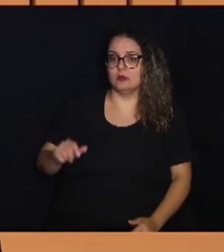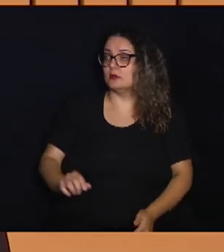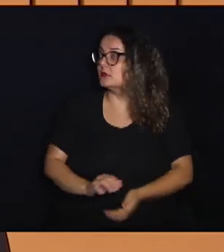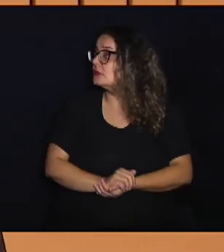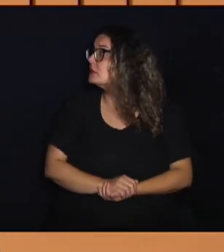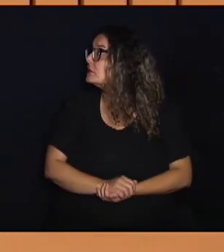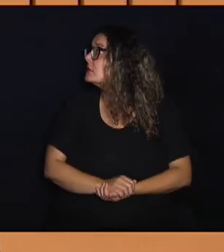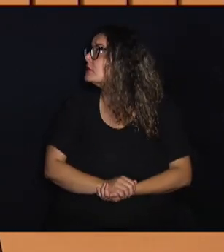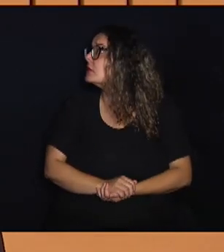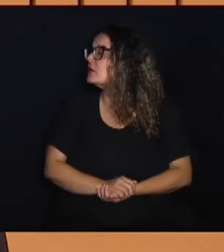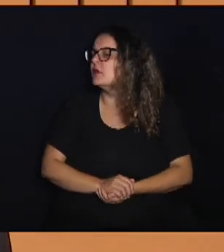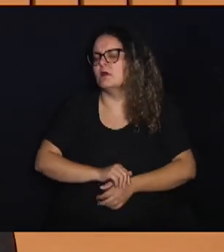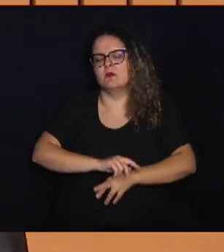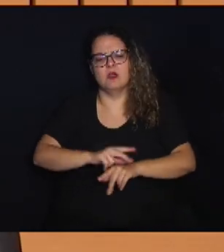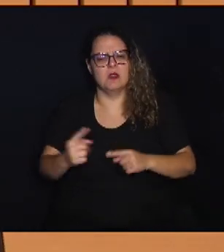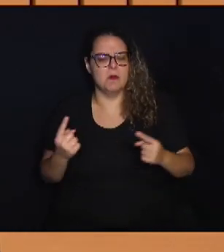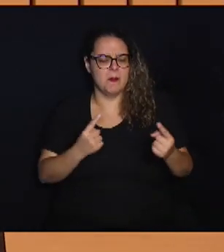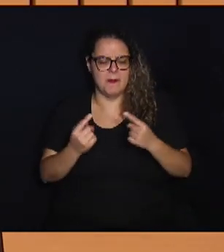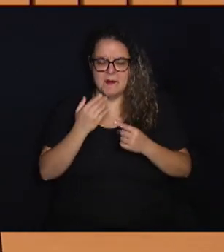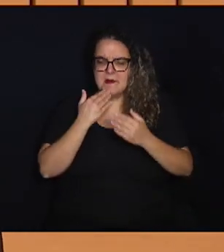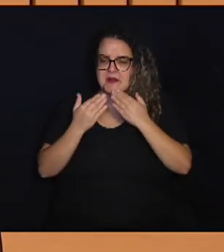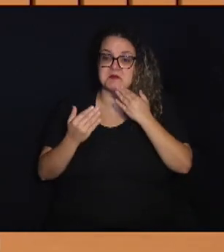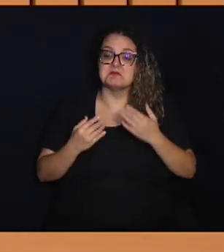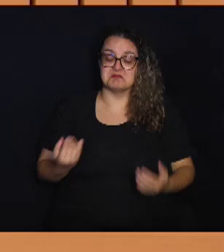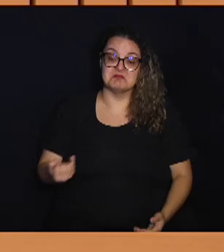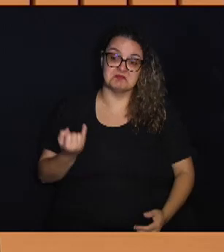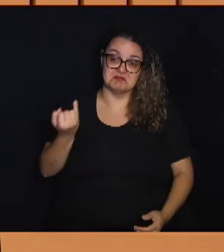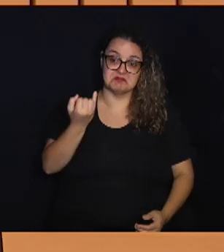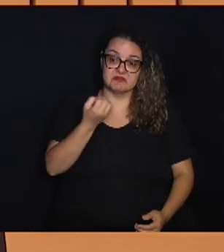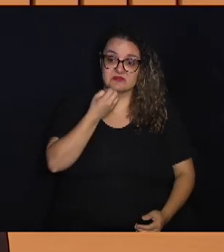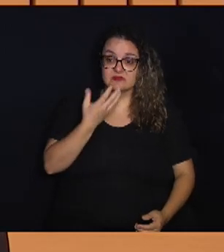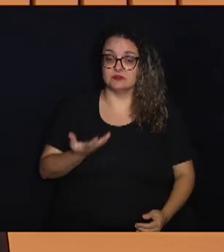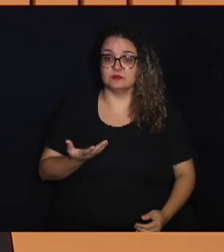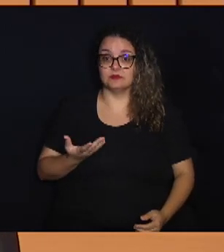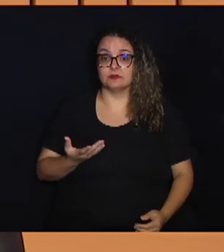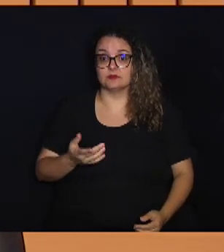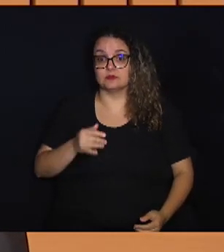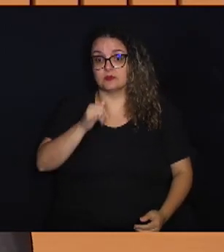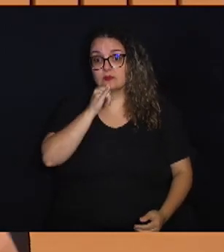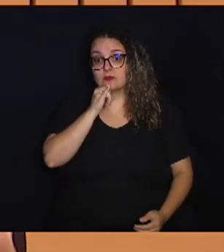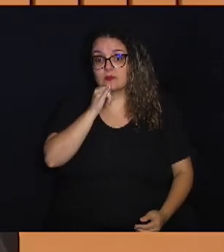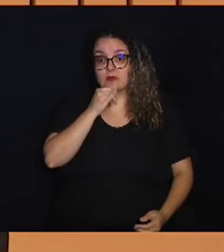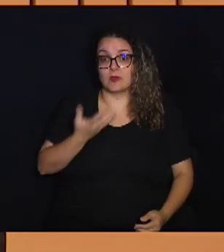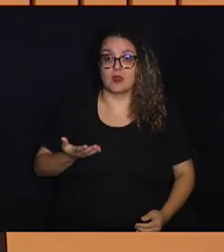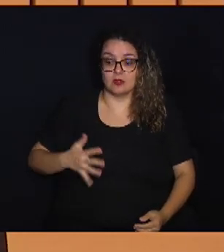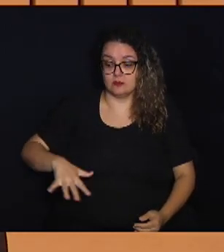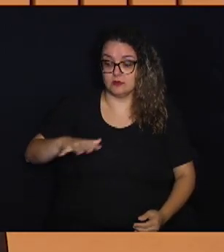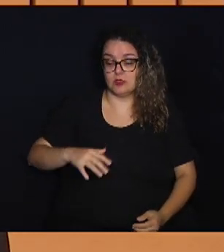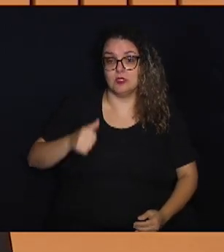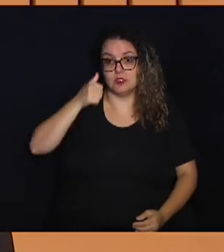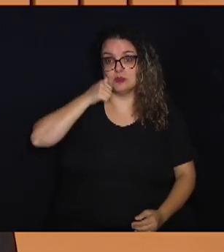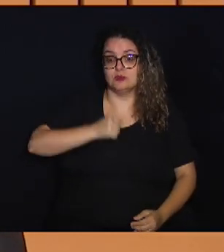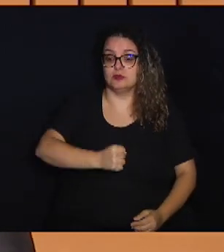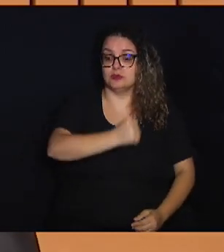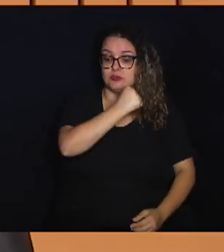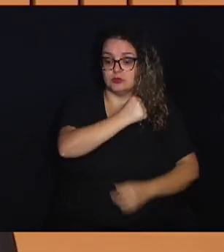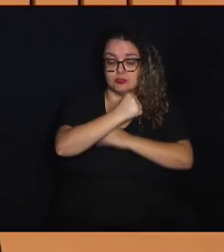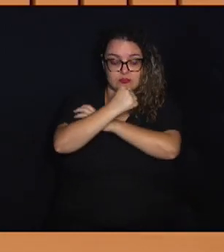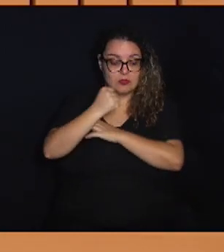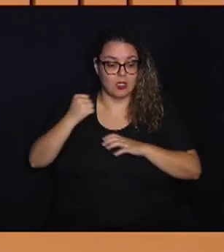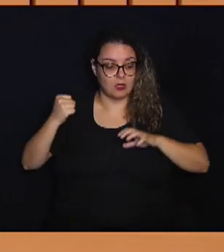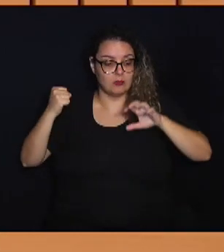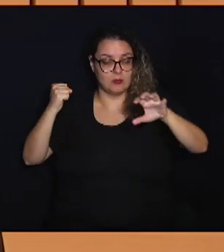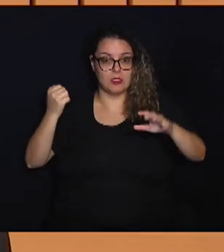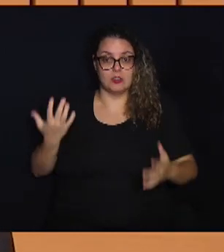serem iniciativas muito boas, muito importantes. A UBM, por exemplo, que é a União Brasileira de Mulheres, um trabalho de empoderamento feminino,